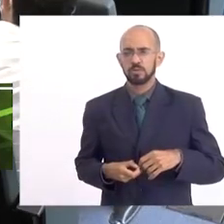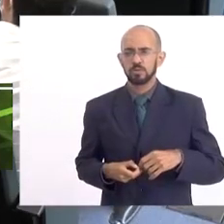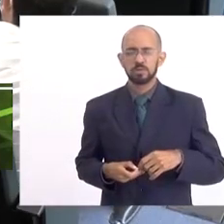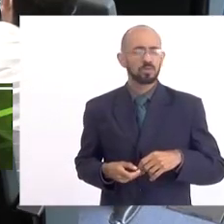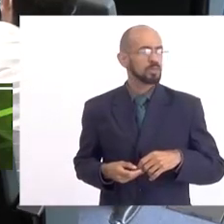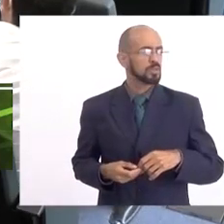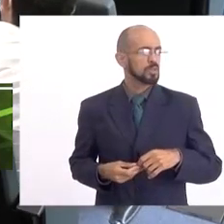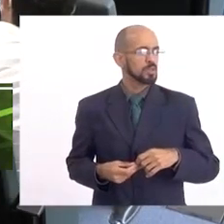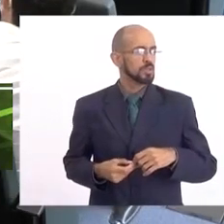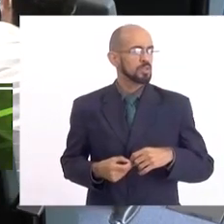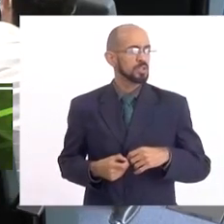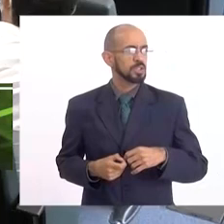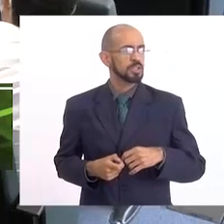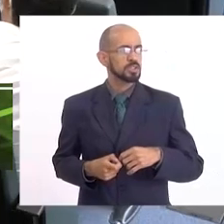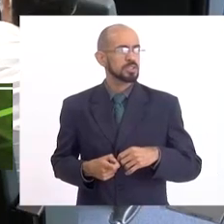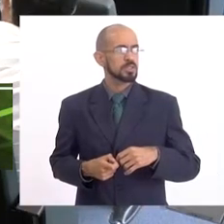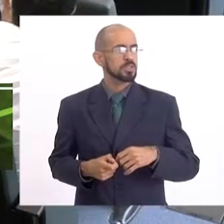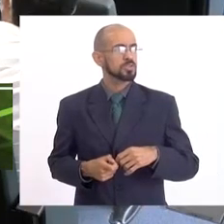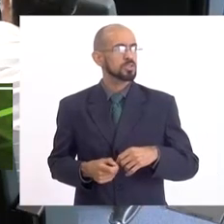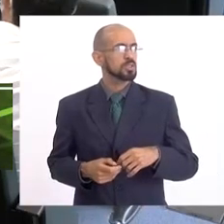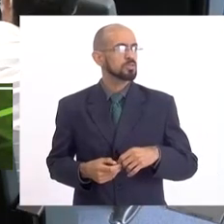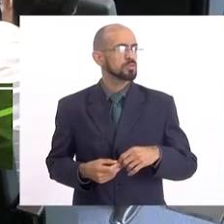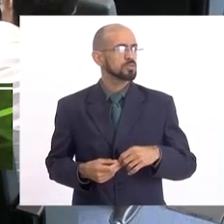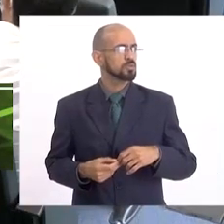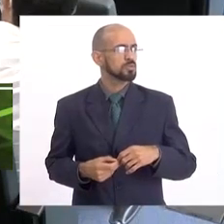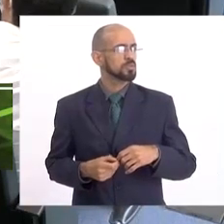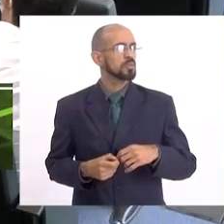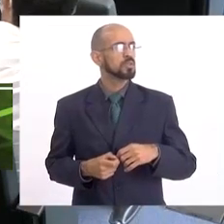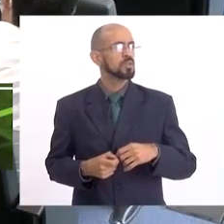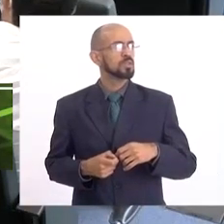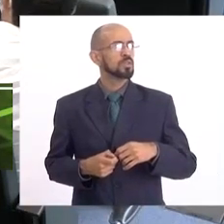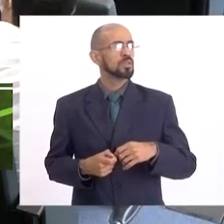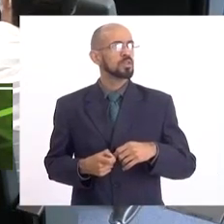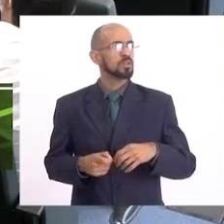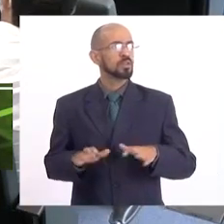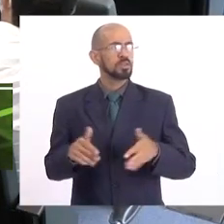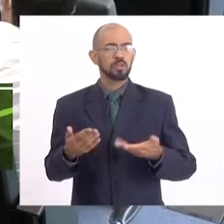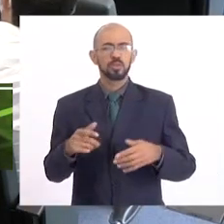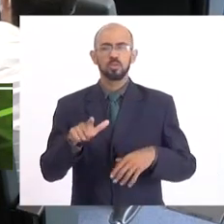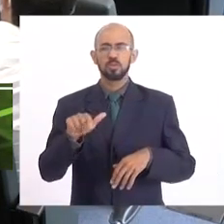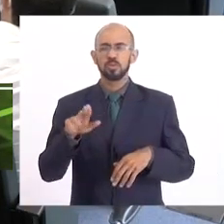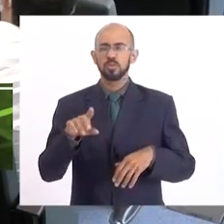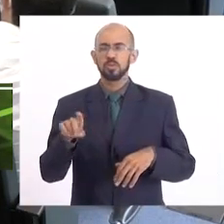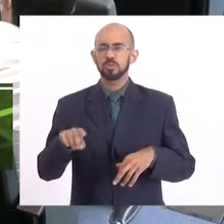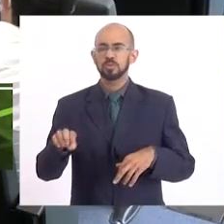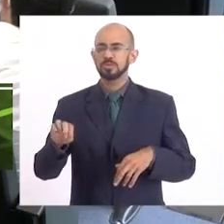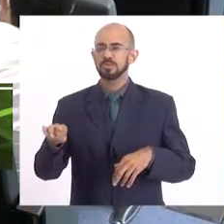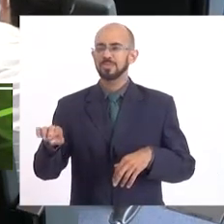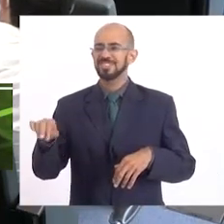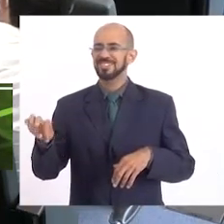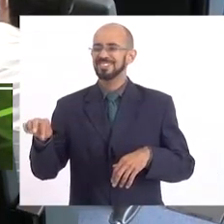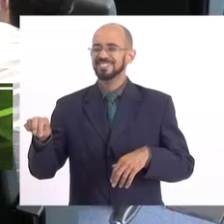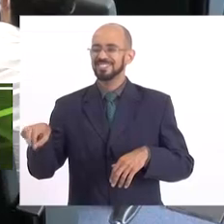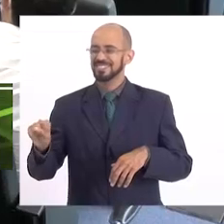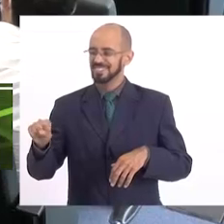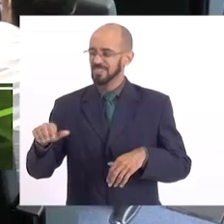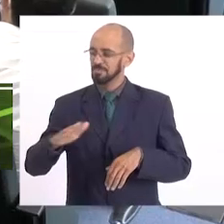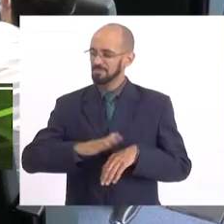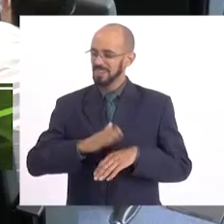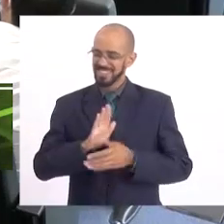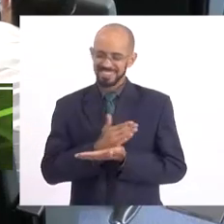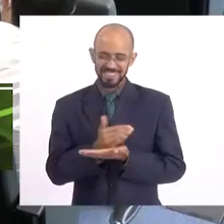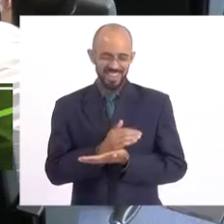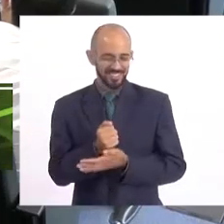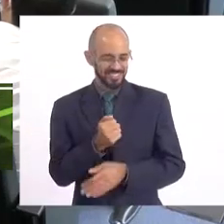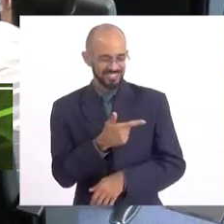Não, tá pronto lá. É isso. Vamos arrancar essa publicação logo. Vambora. Missão do Luiz Martins, que é mais chato que eu. E até